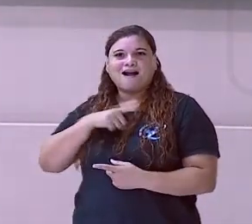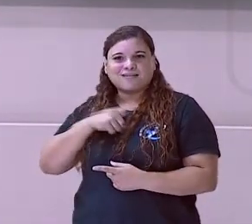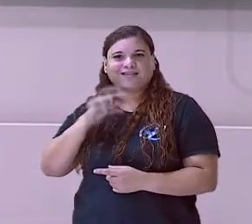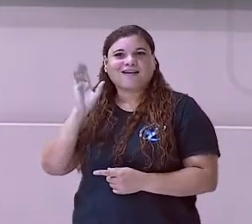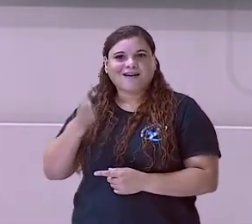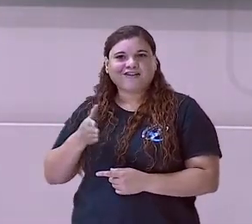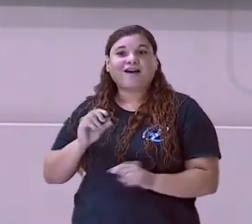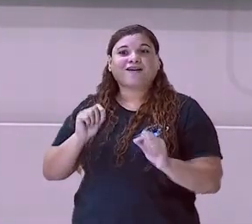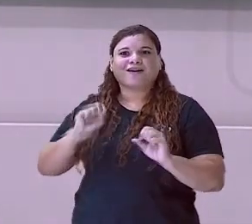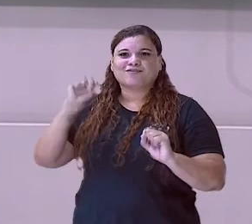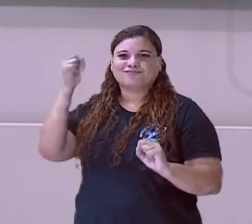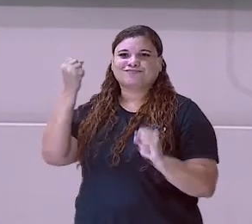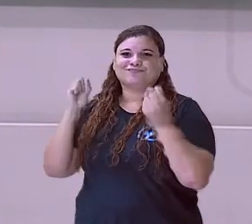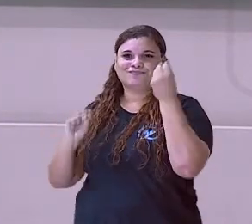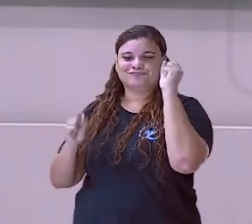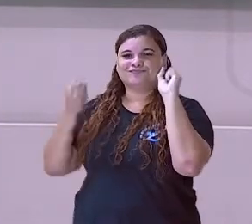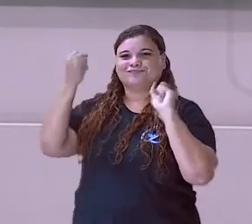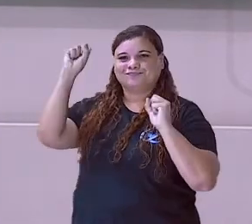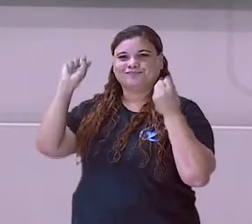isso.